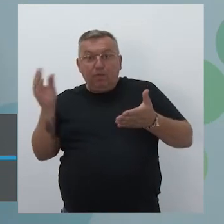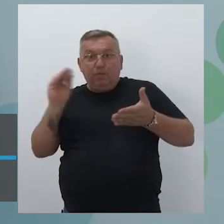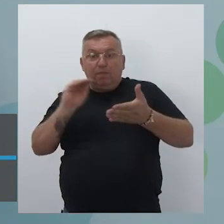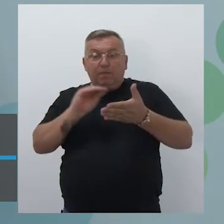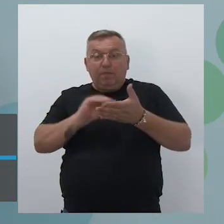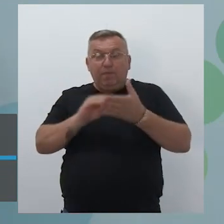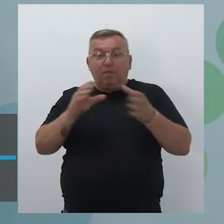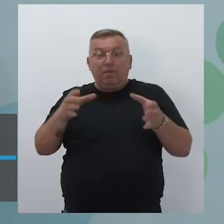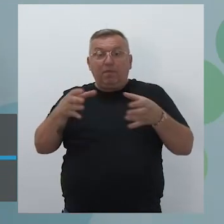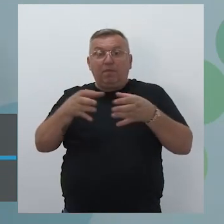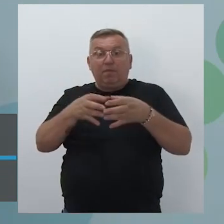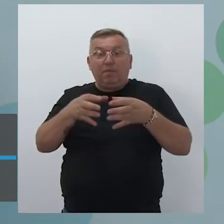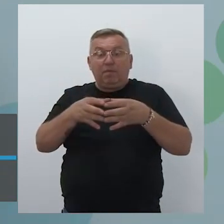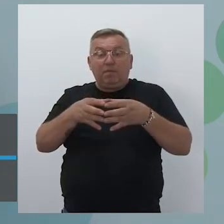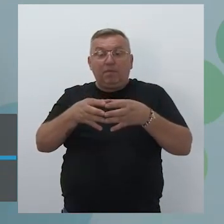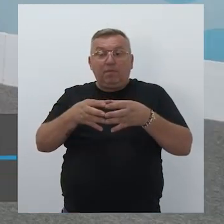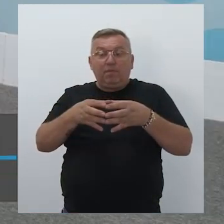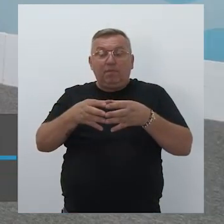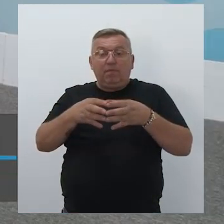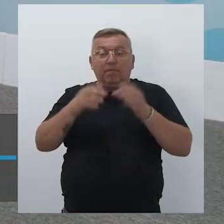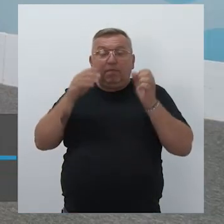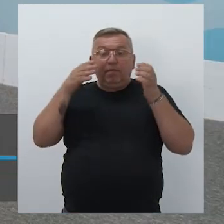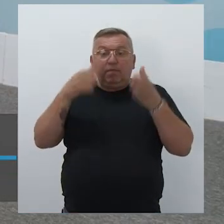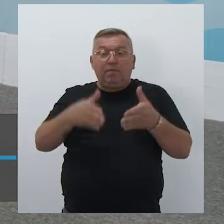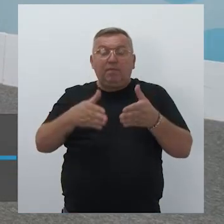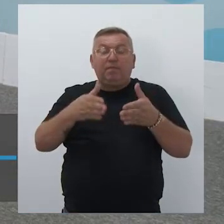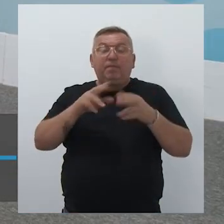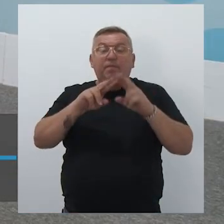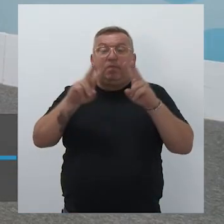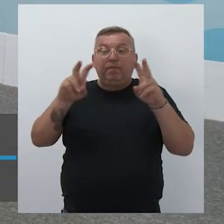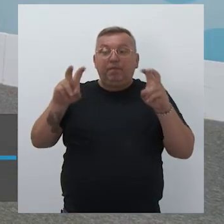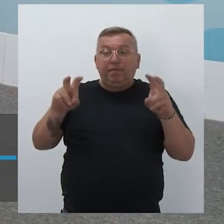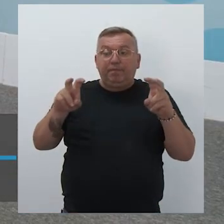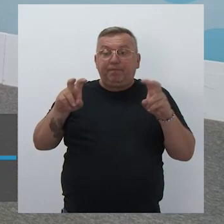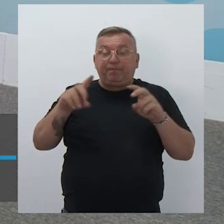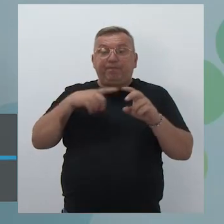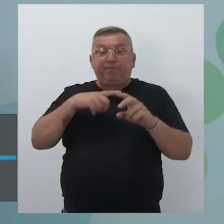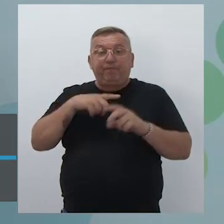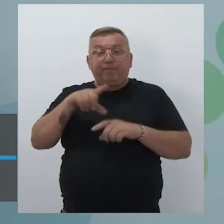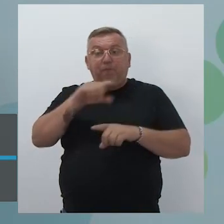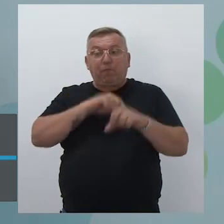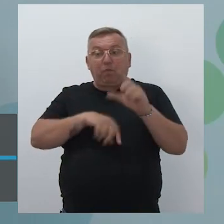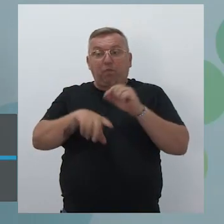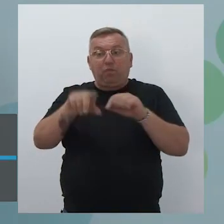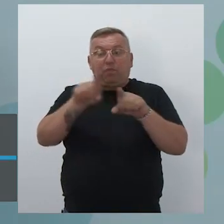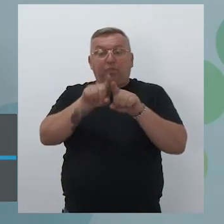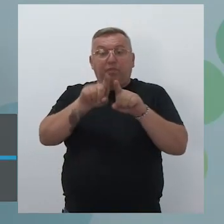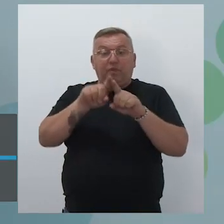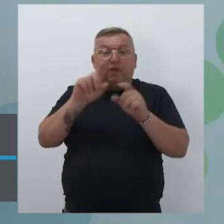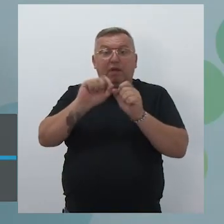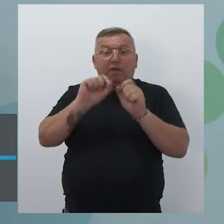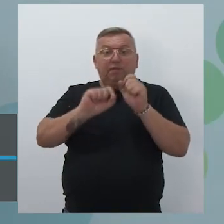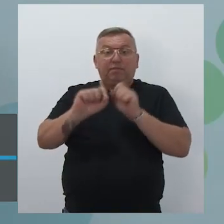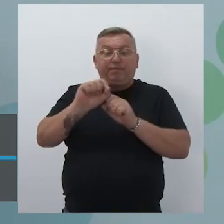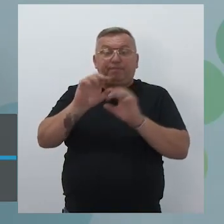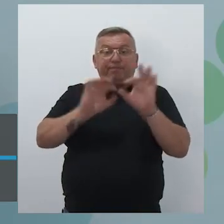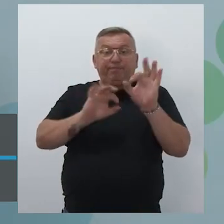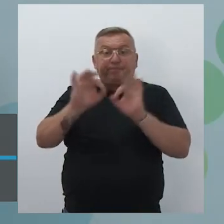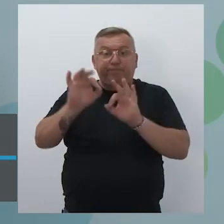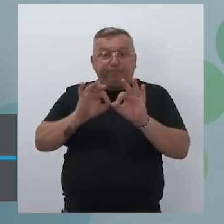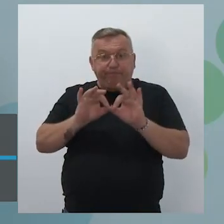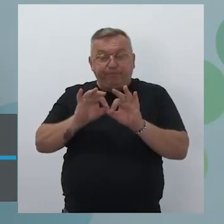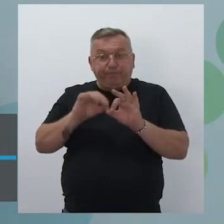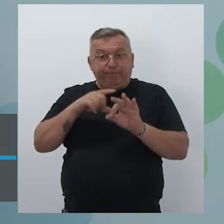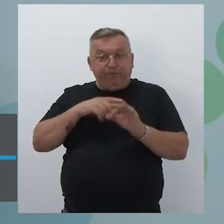um grupo que aborda determinado tema que a gente escolheu e a gente fez essas organizações que,